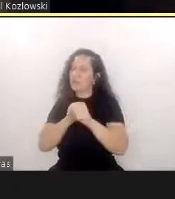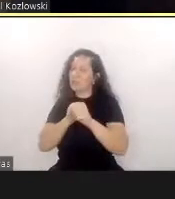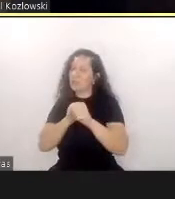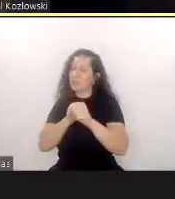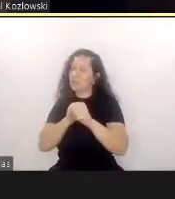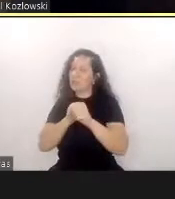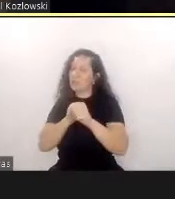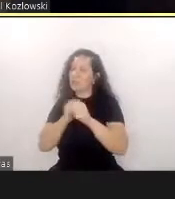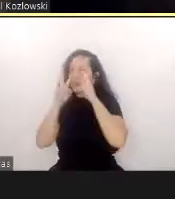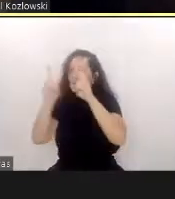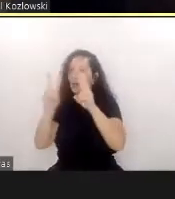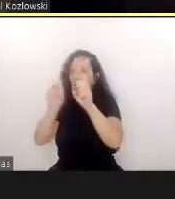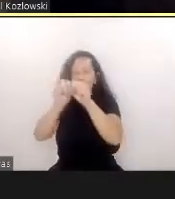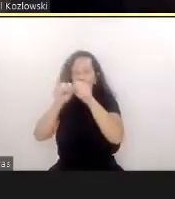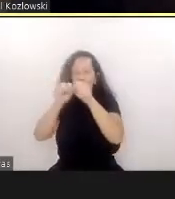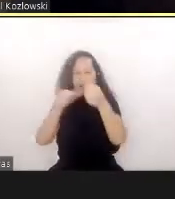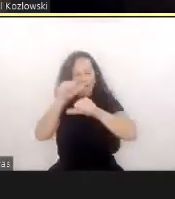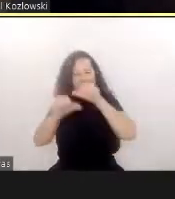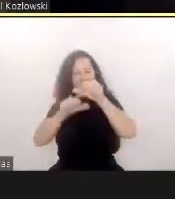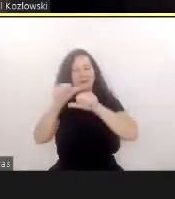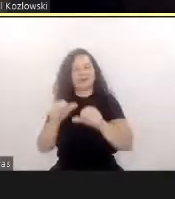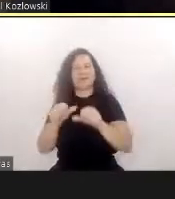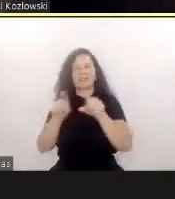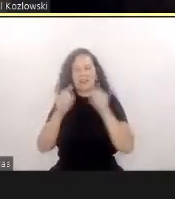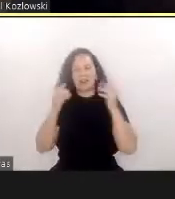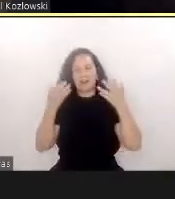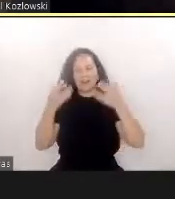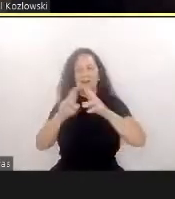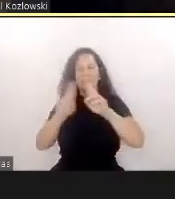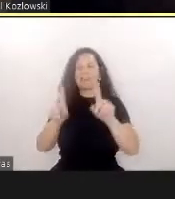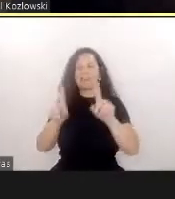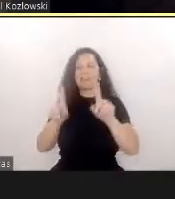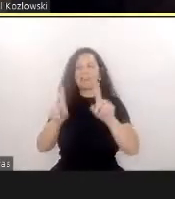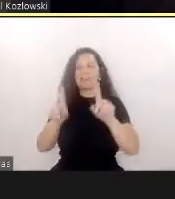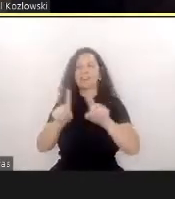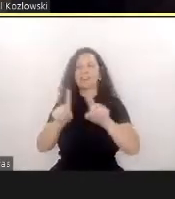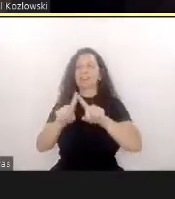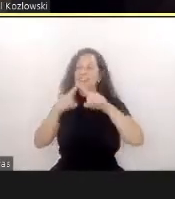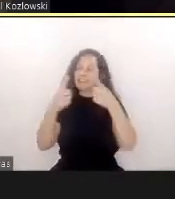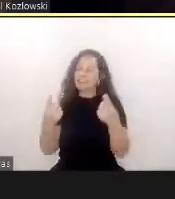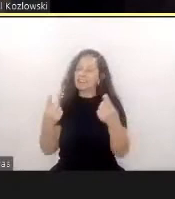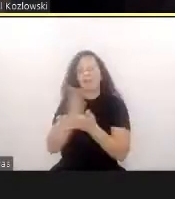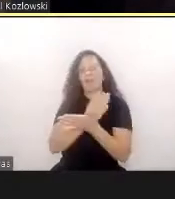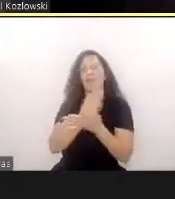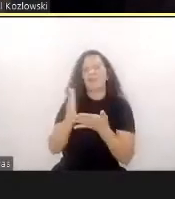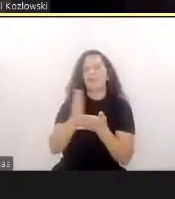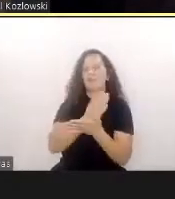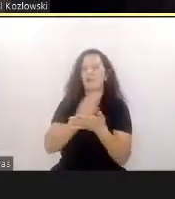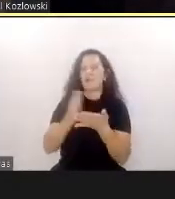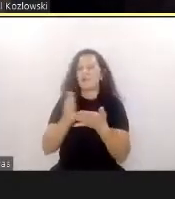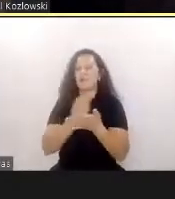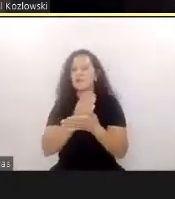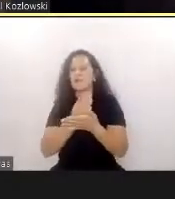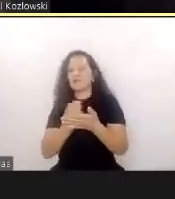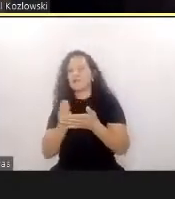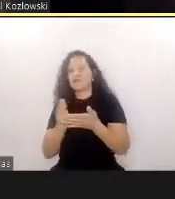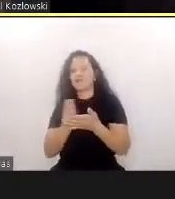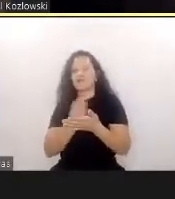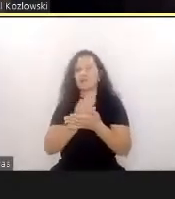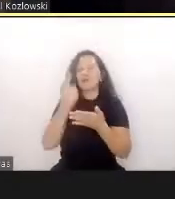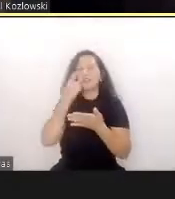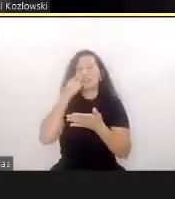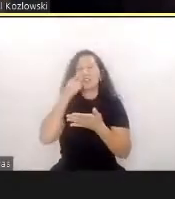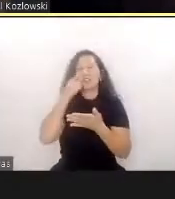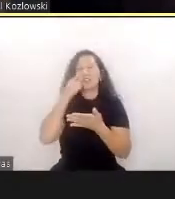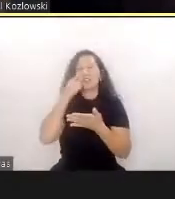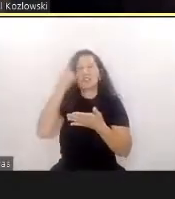foco diferente, começava a abordar teoricamente algumas das questões que levaram ao livro. A aula, por exemplo, discutia